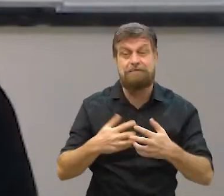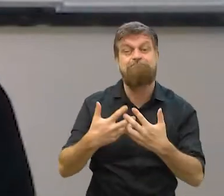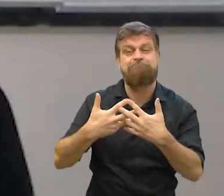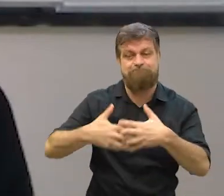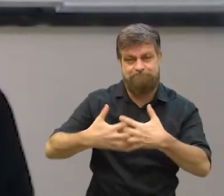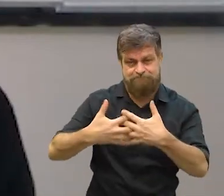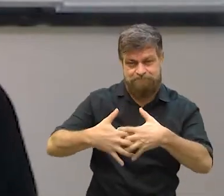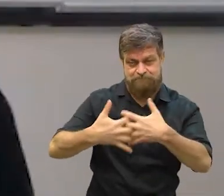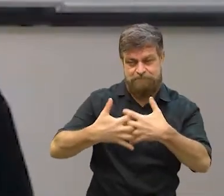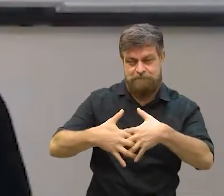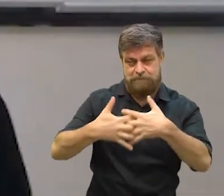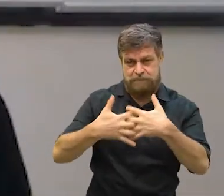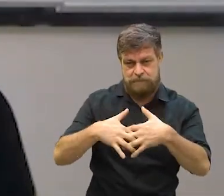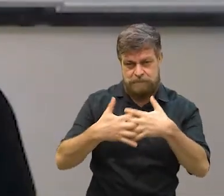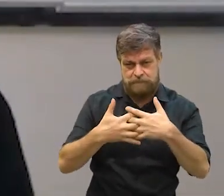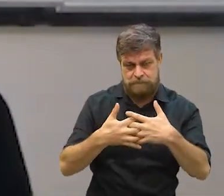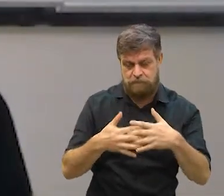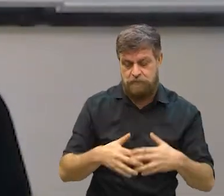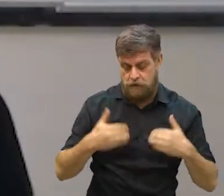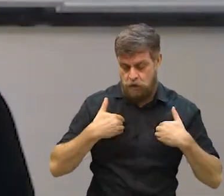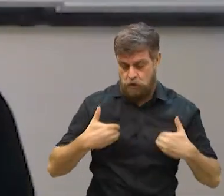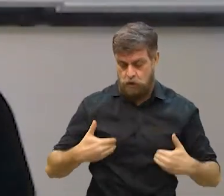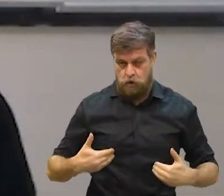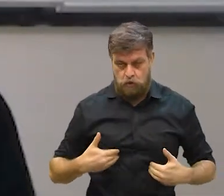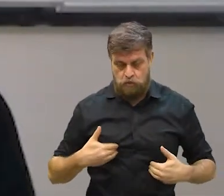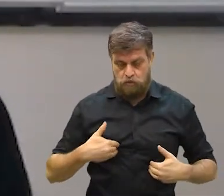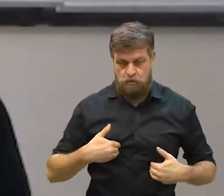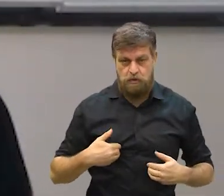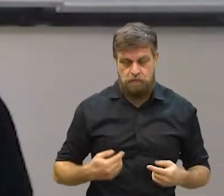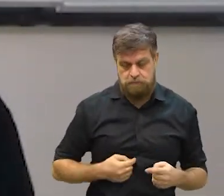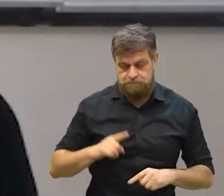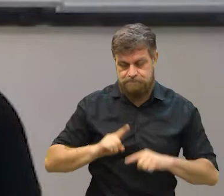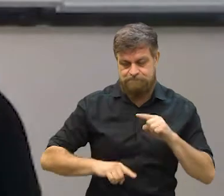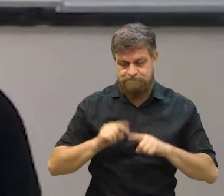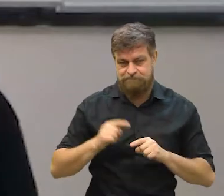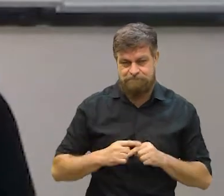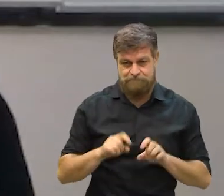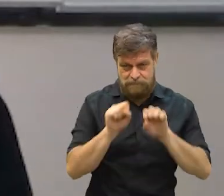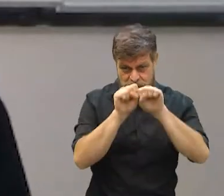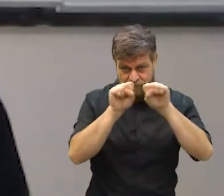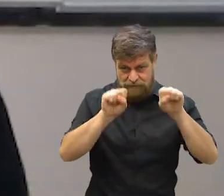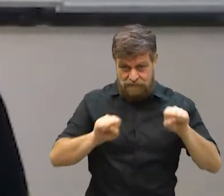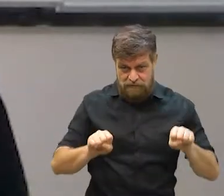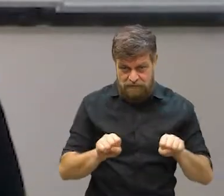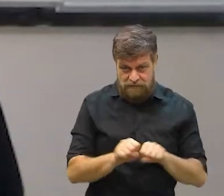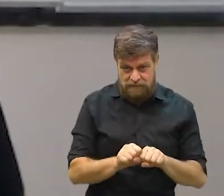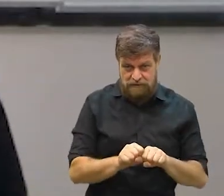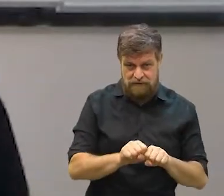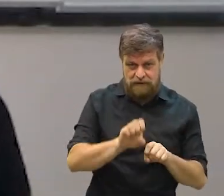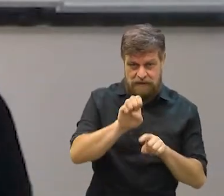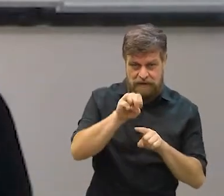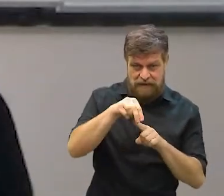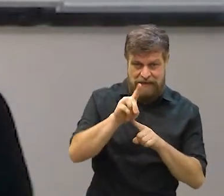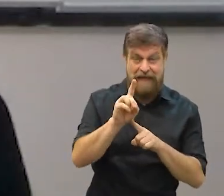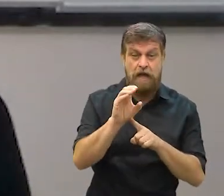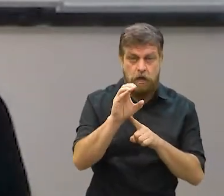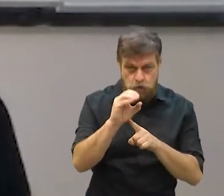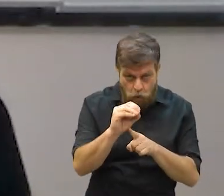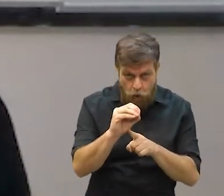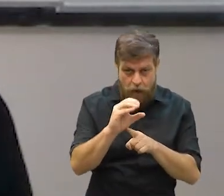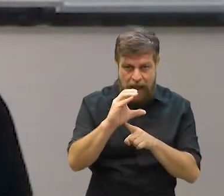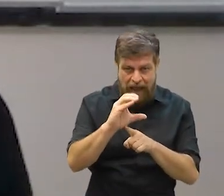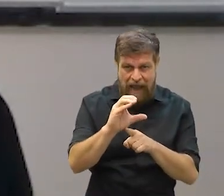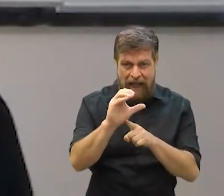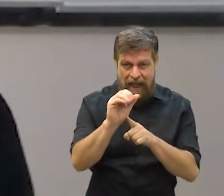ativas, que vão interagir no nosso organismo com um sistema chamado sistema endocannabinoide, que tem